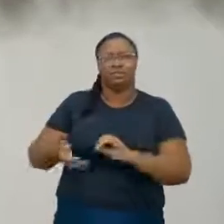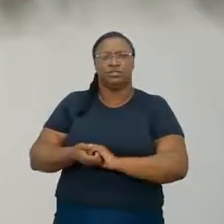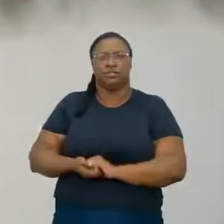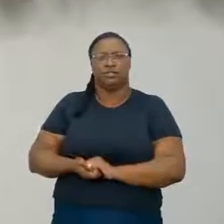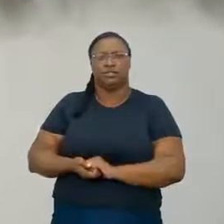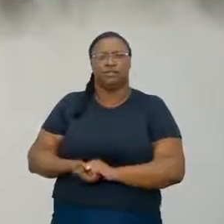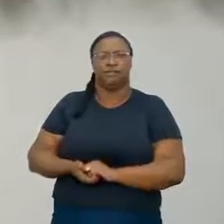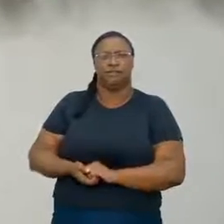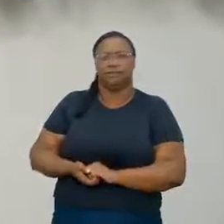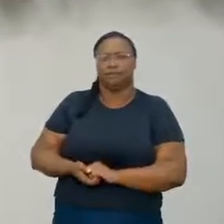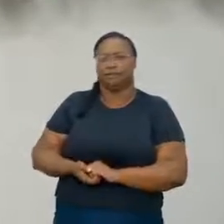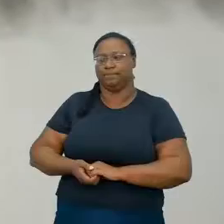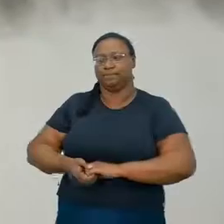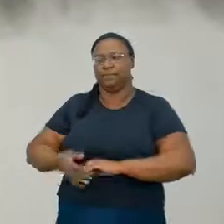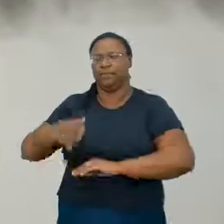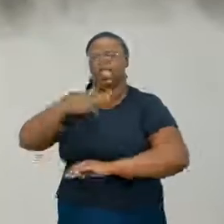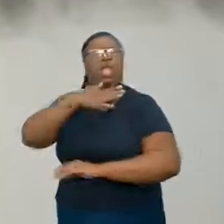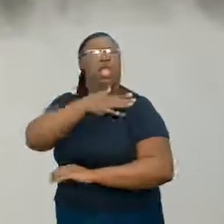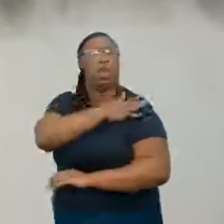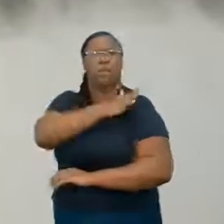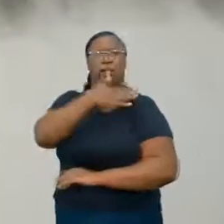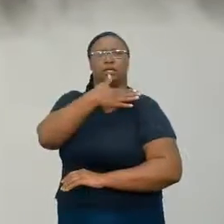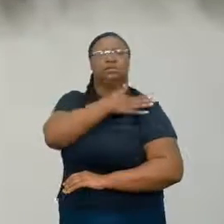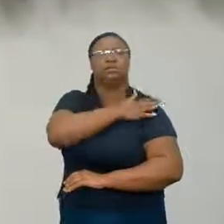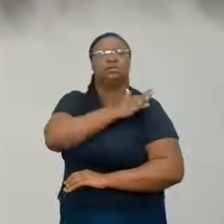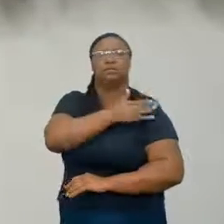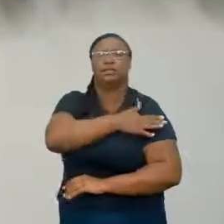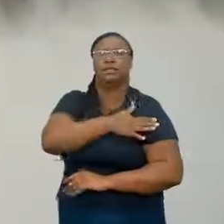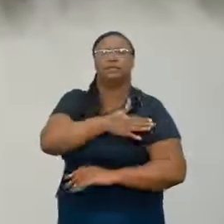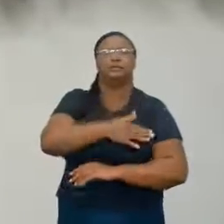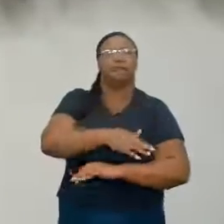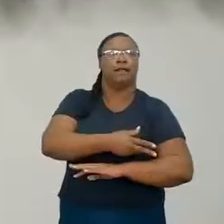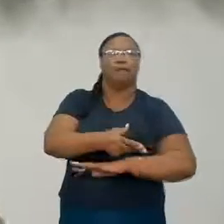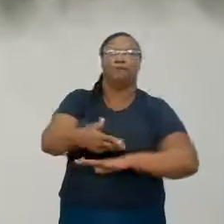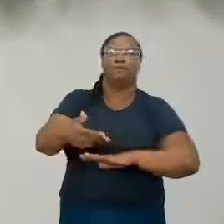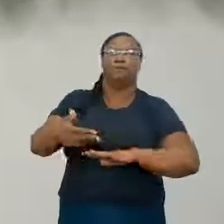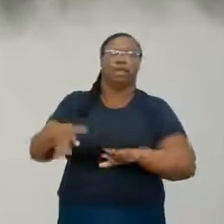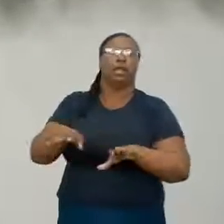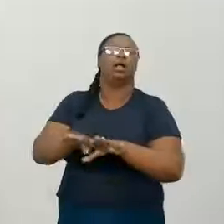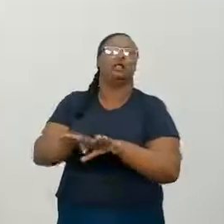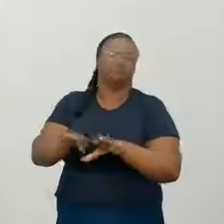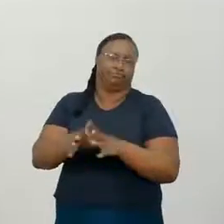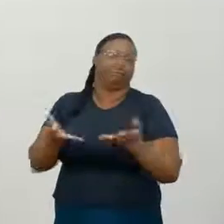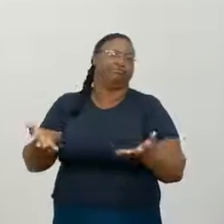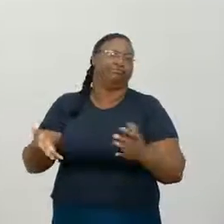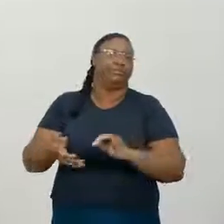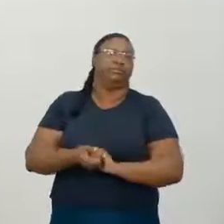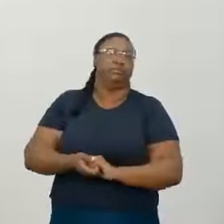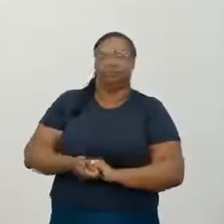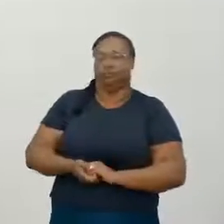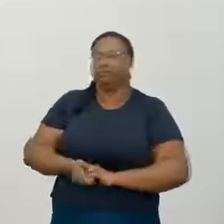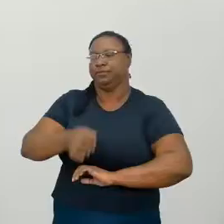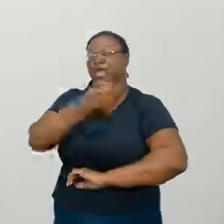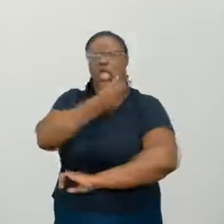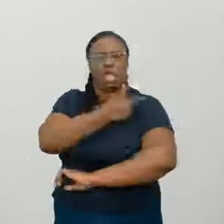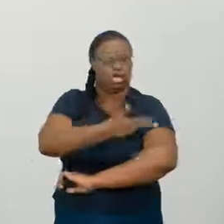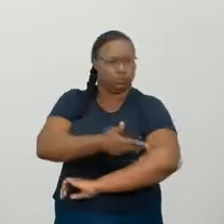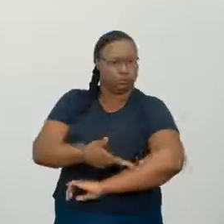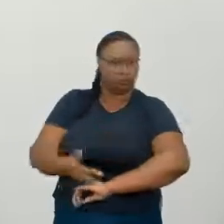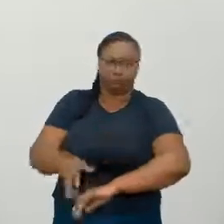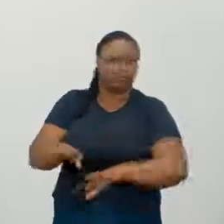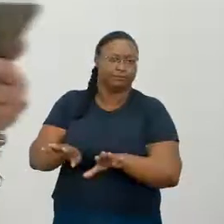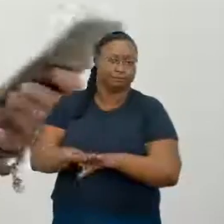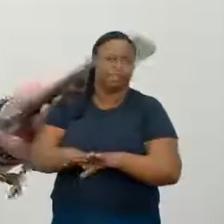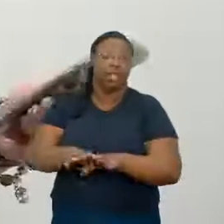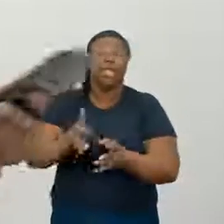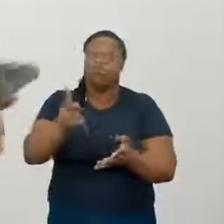questão do desrespeito às diversidades, por exemplo, né? Isso é de suma importância, né? Como eu estava dizendo, a gente tem